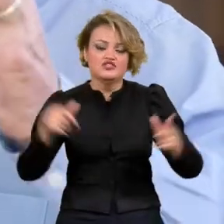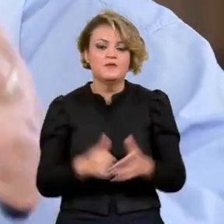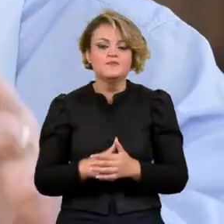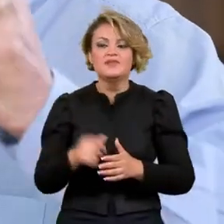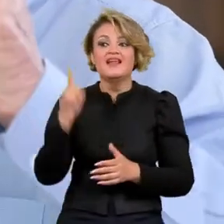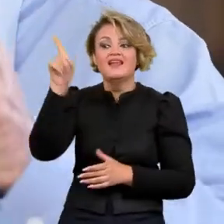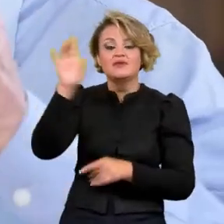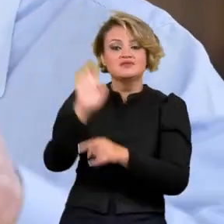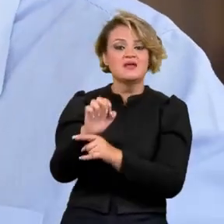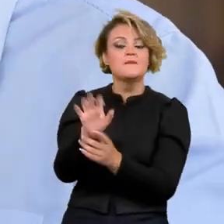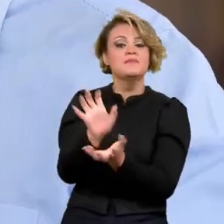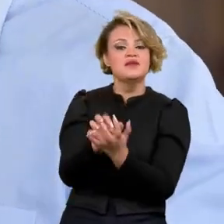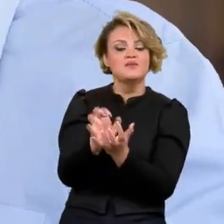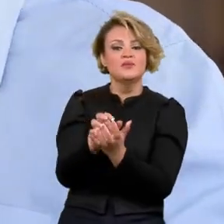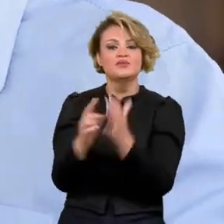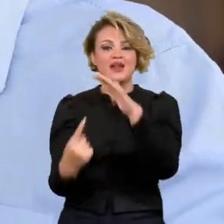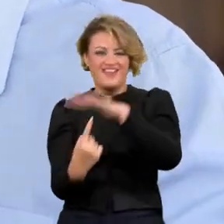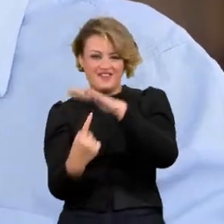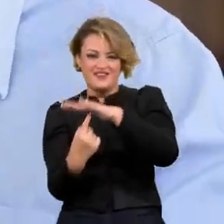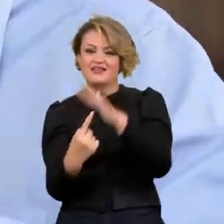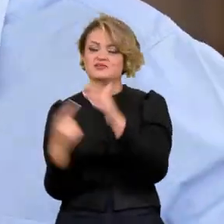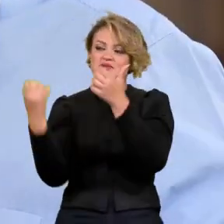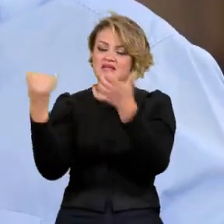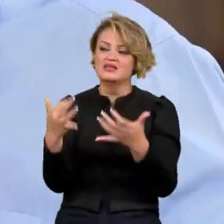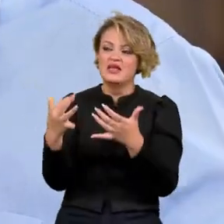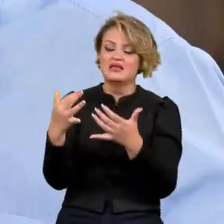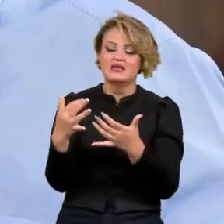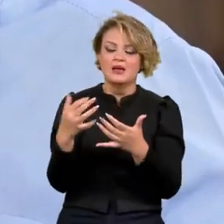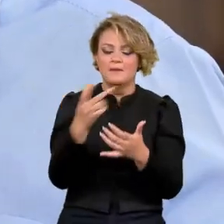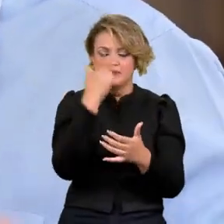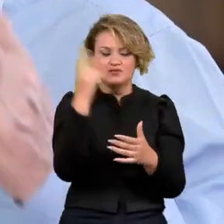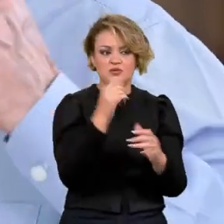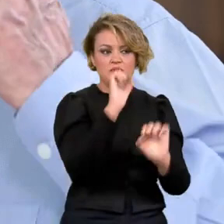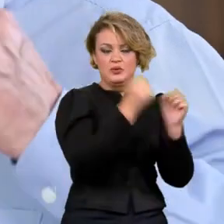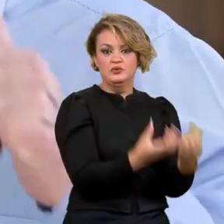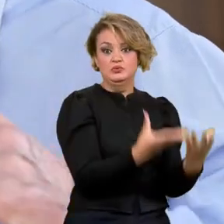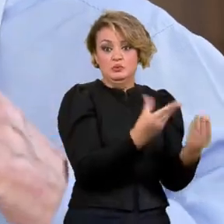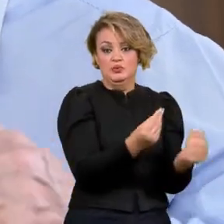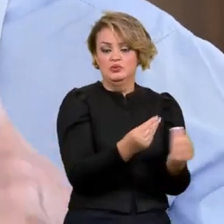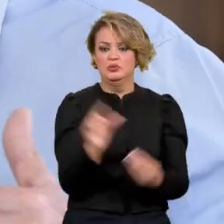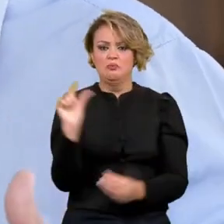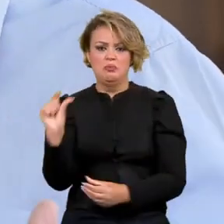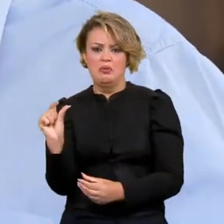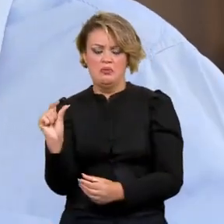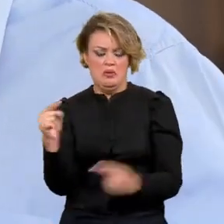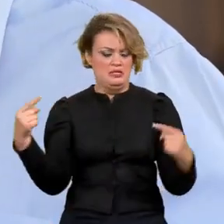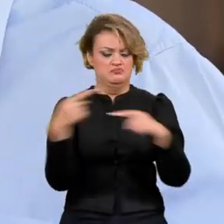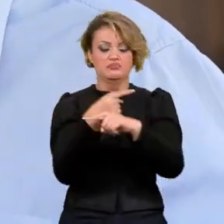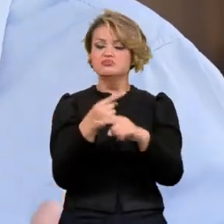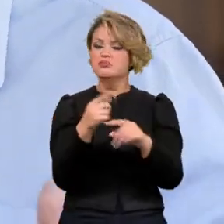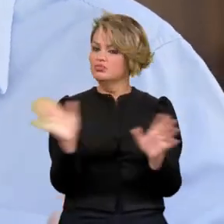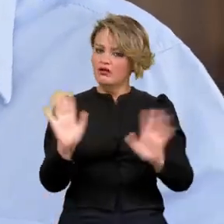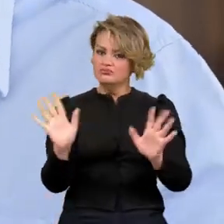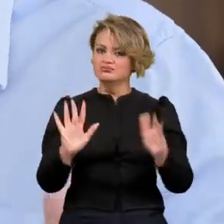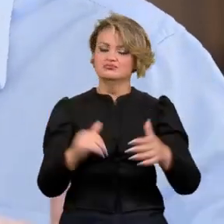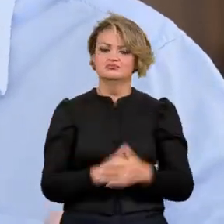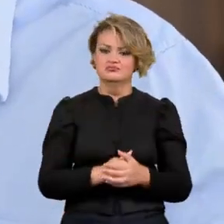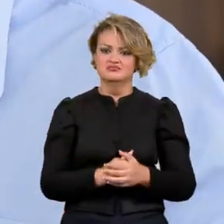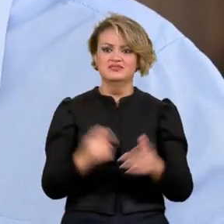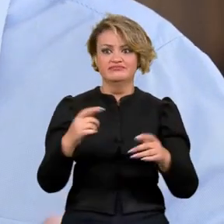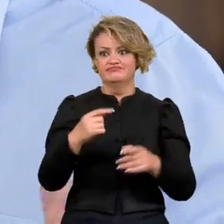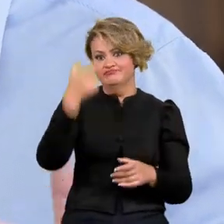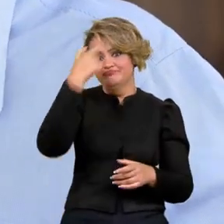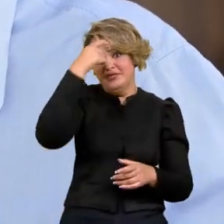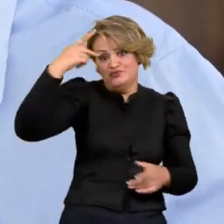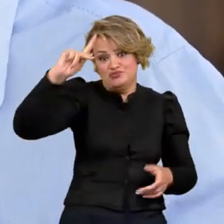entre o pequeno médio do Produtor e um grande produtor não é incompatibilidade isso está na cabeça de quem não quer pensar direito porque na verdade